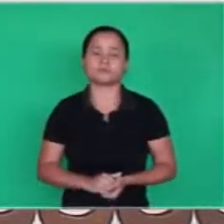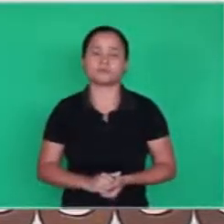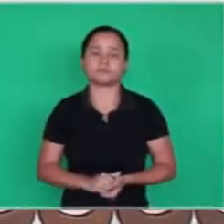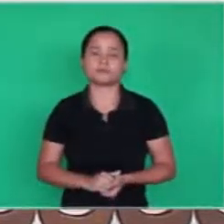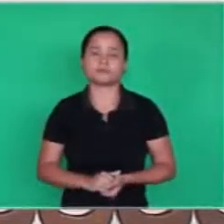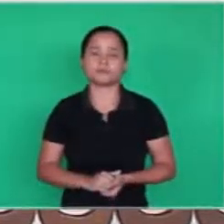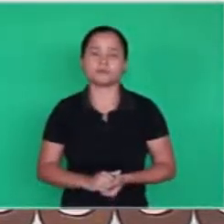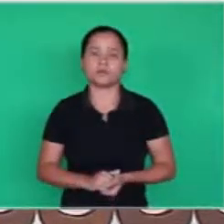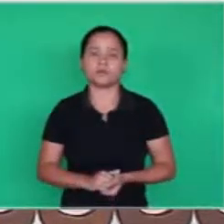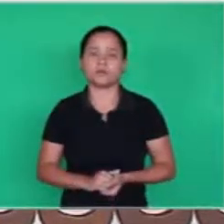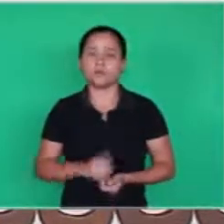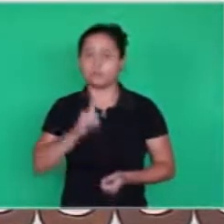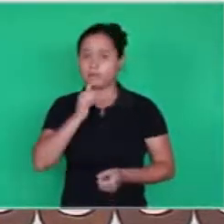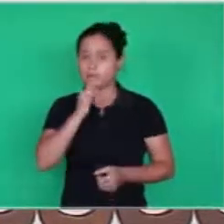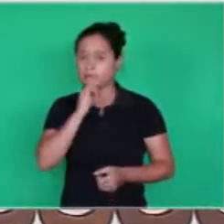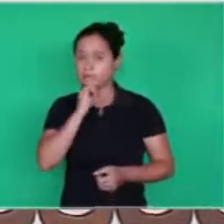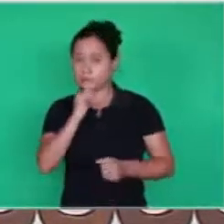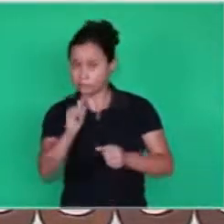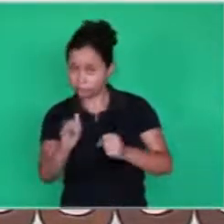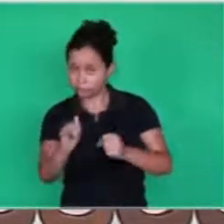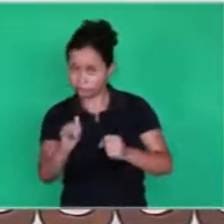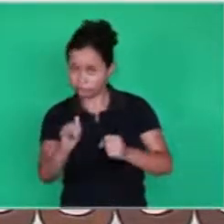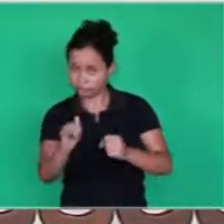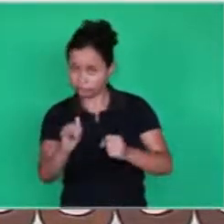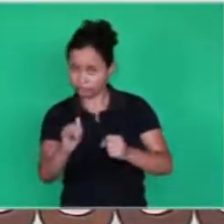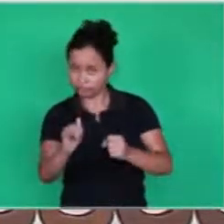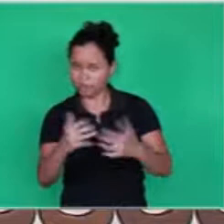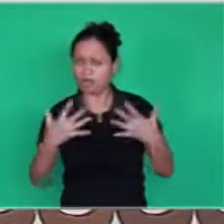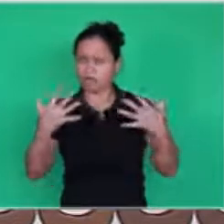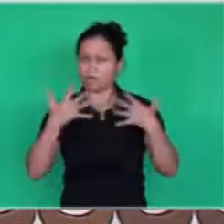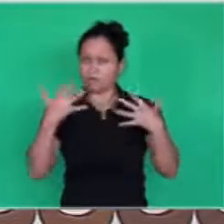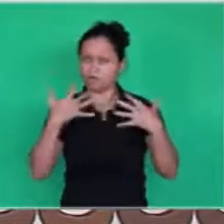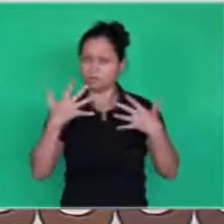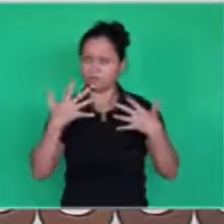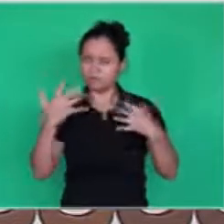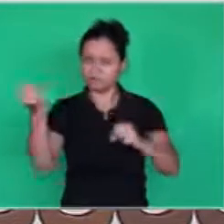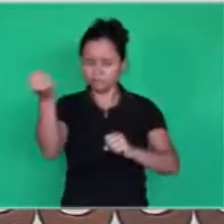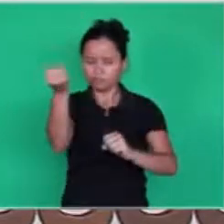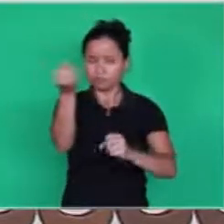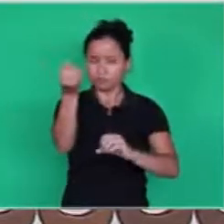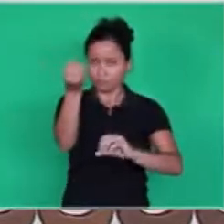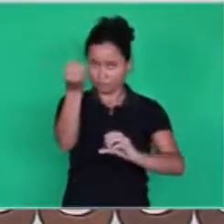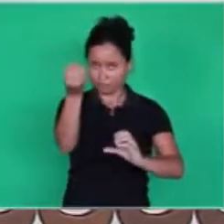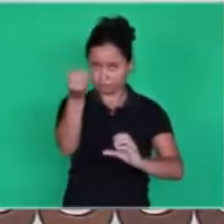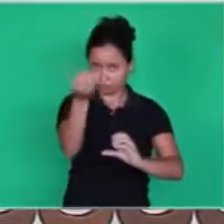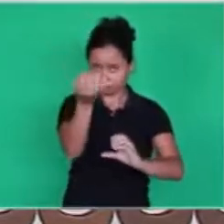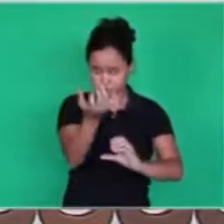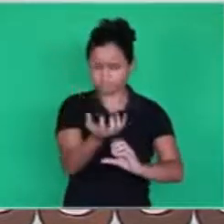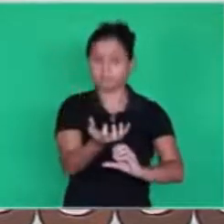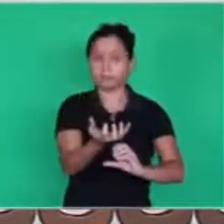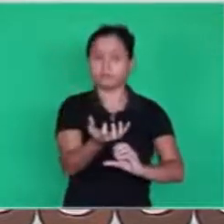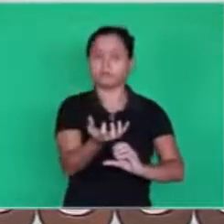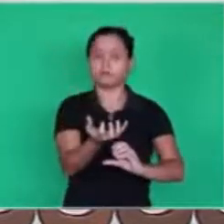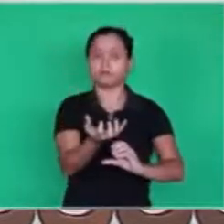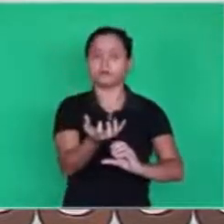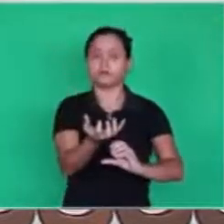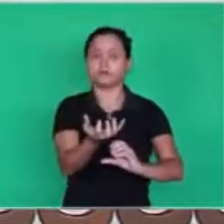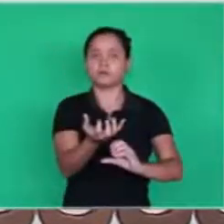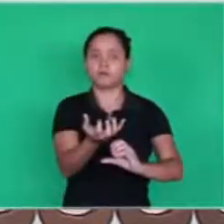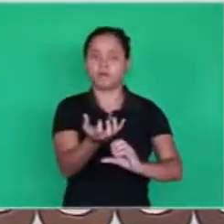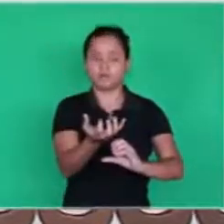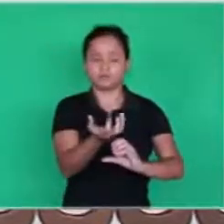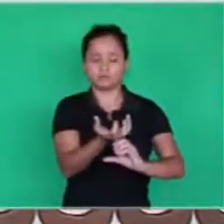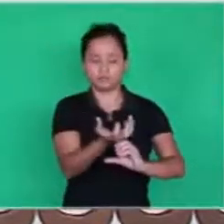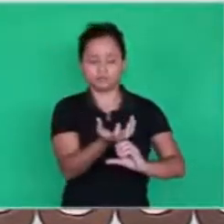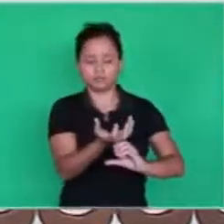a energia, tirou o calor de cima do, vamos dizer, de uma liga de ouro, ela volta para o estado